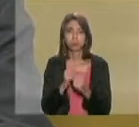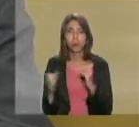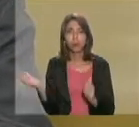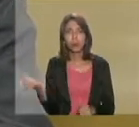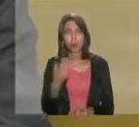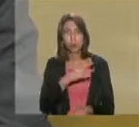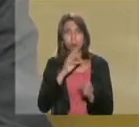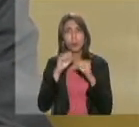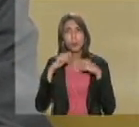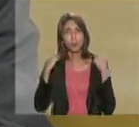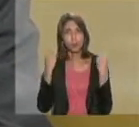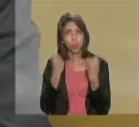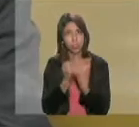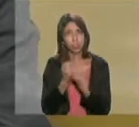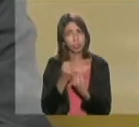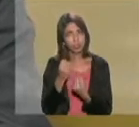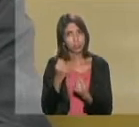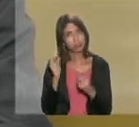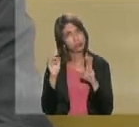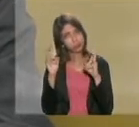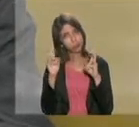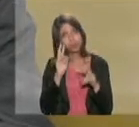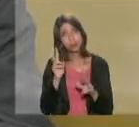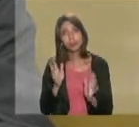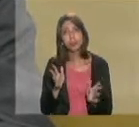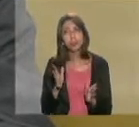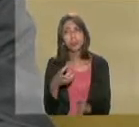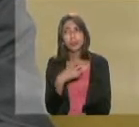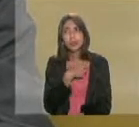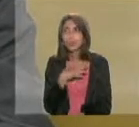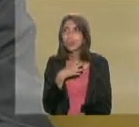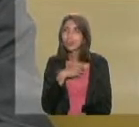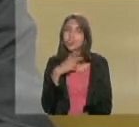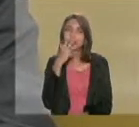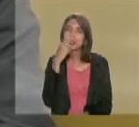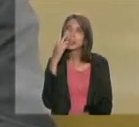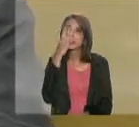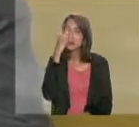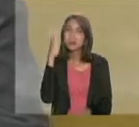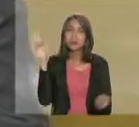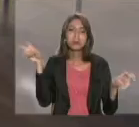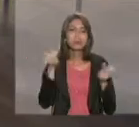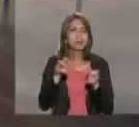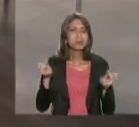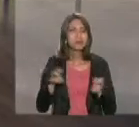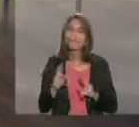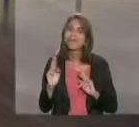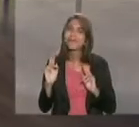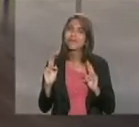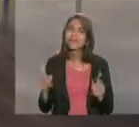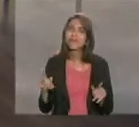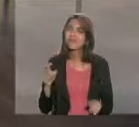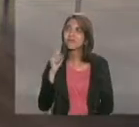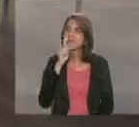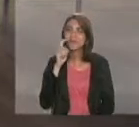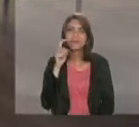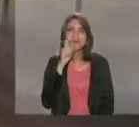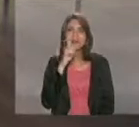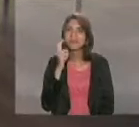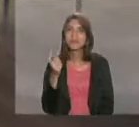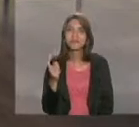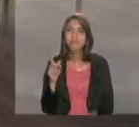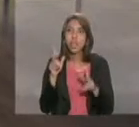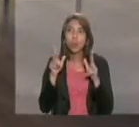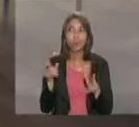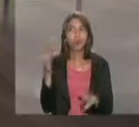no novo Maracanã, entre aspas. Eu sinto que a plateia é totalmente diferente.